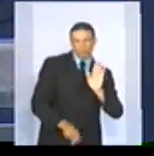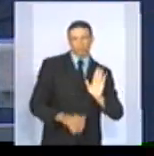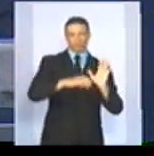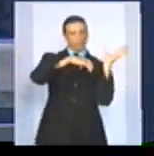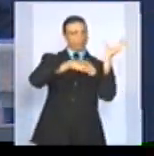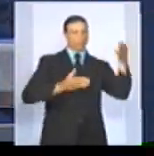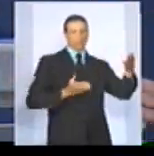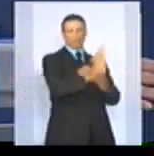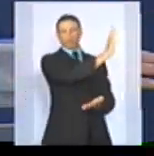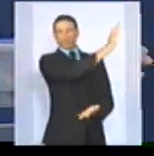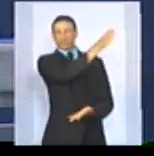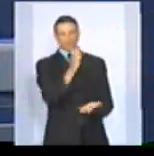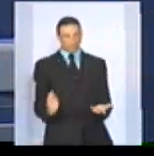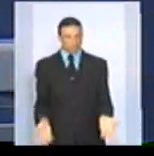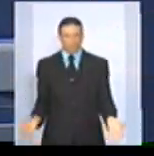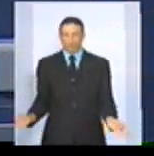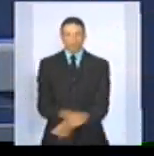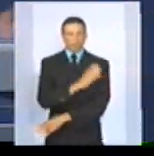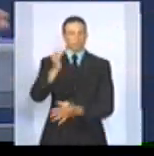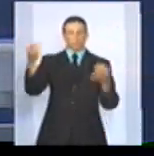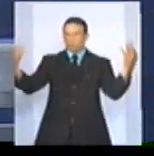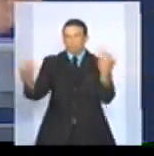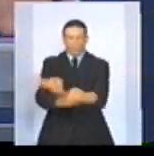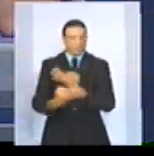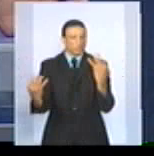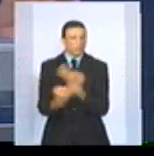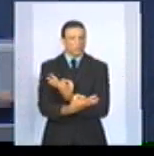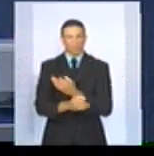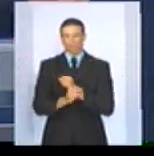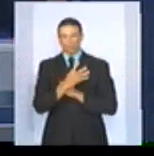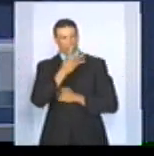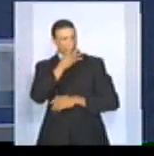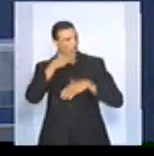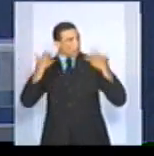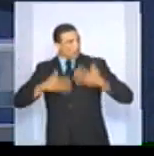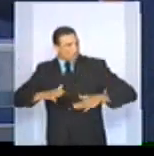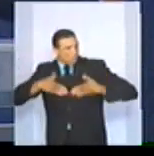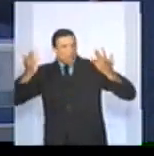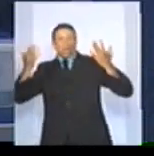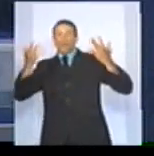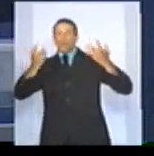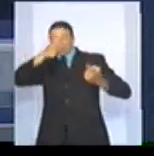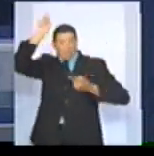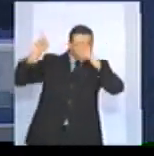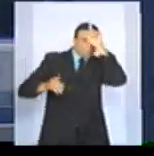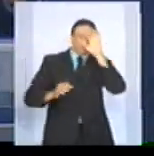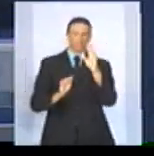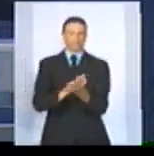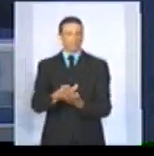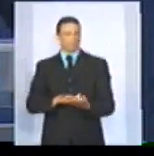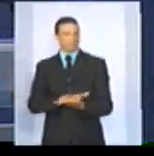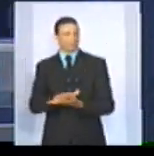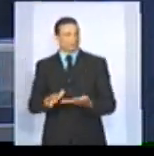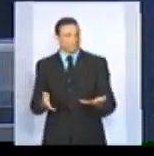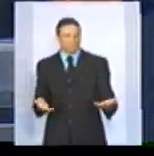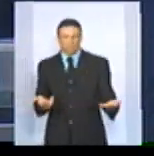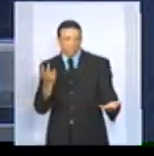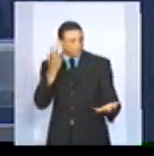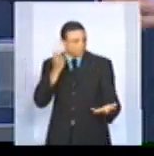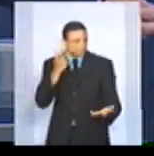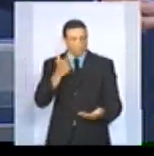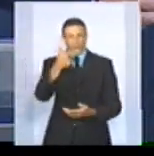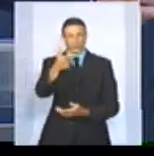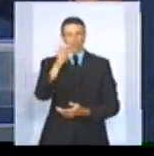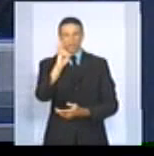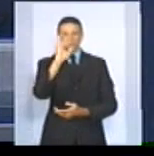congresso nacional perfeito isso não há nenhuma absurdo não se inventou nada colocou o seguinte vem 100% de